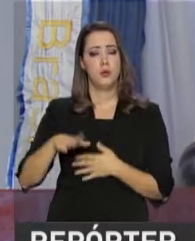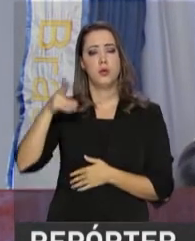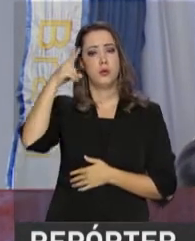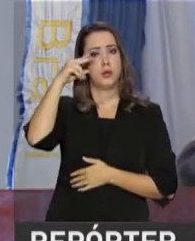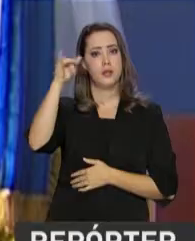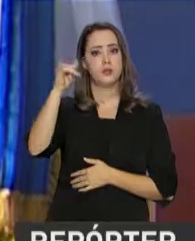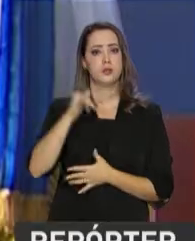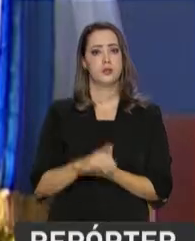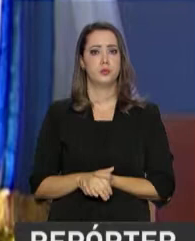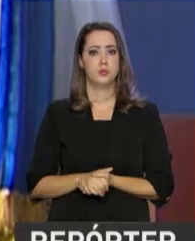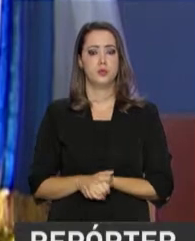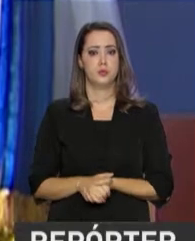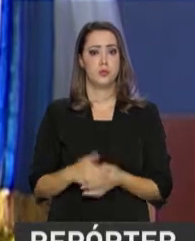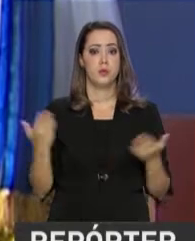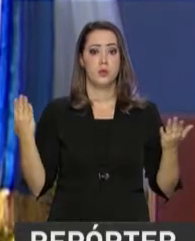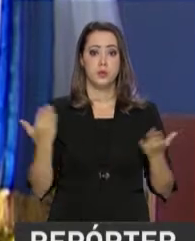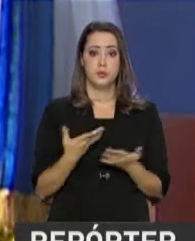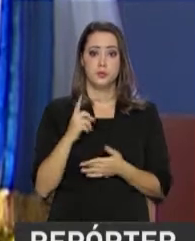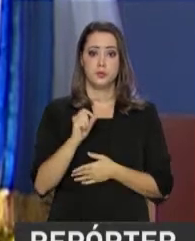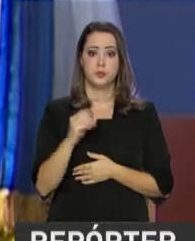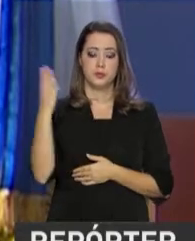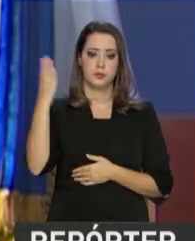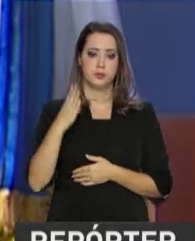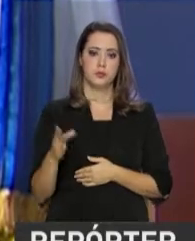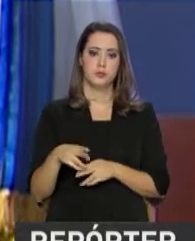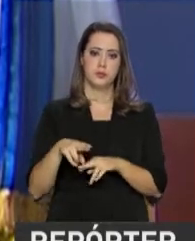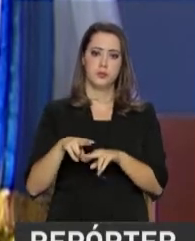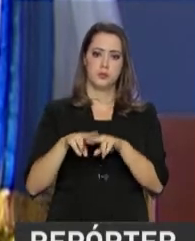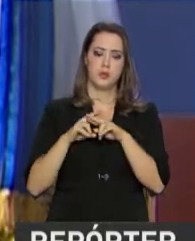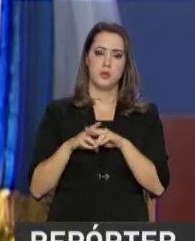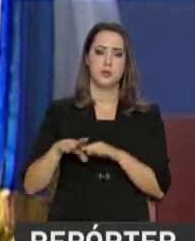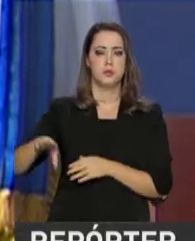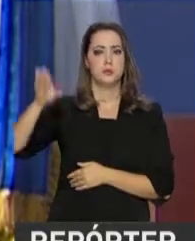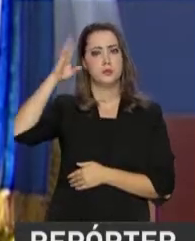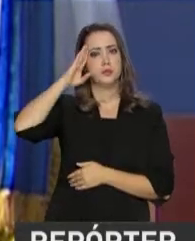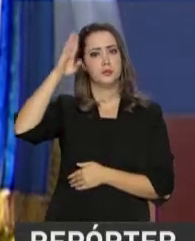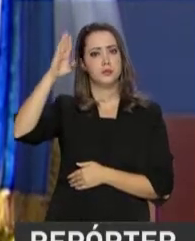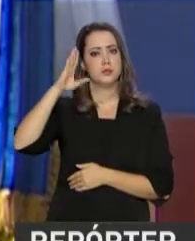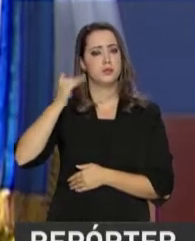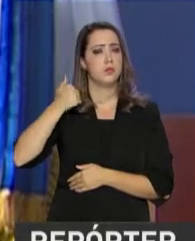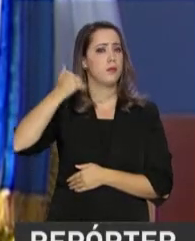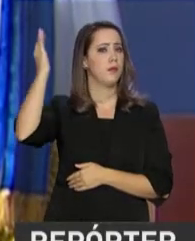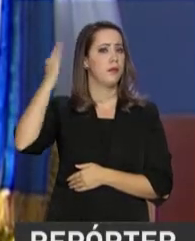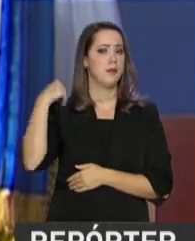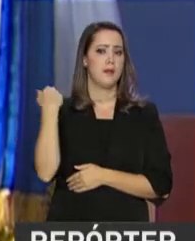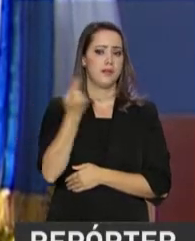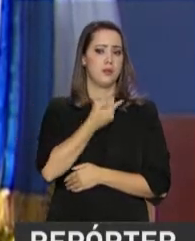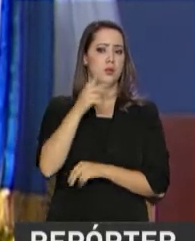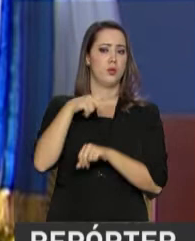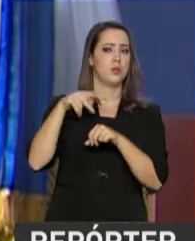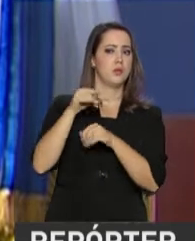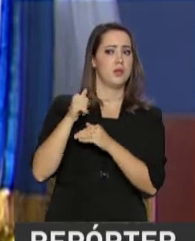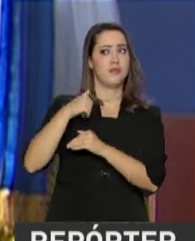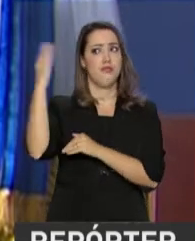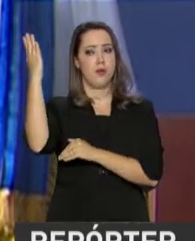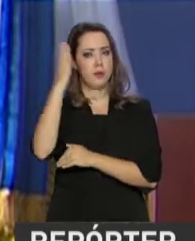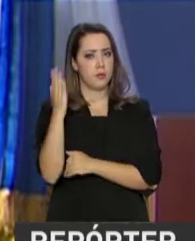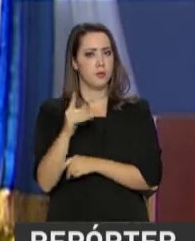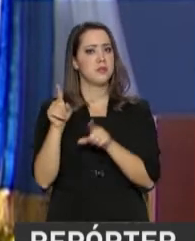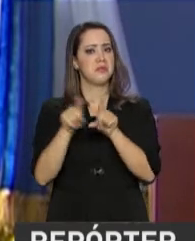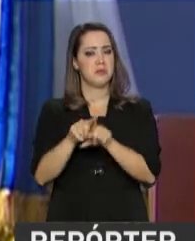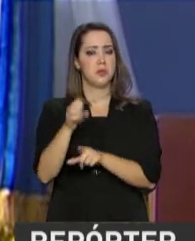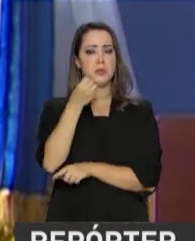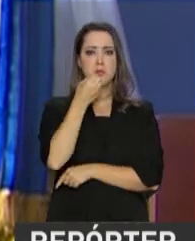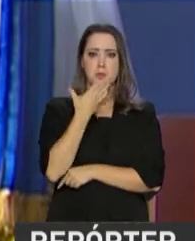minustah hoje o brasil poder às forças armadas ultrapassa as nossas fronteiras numa concepção muito